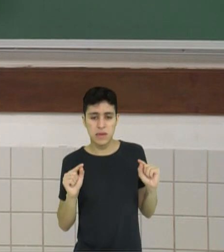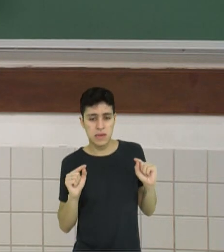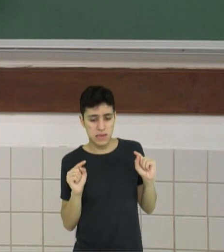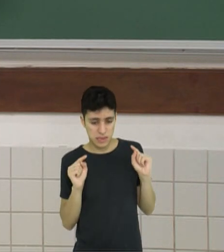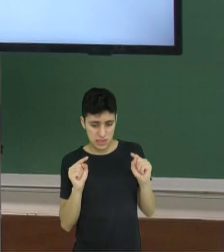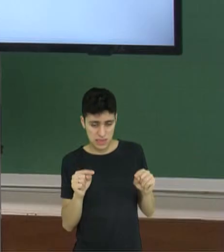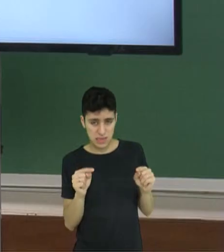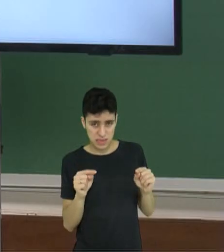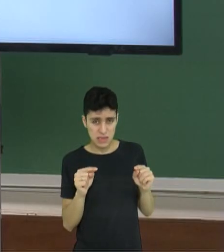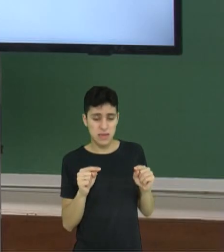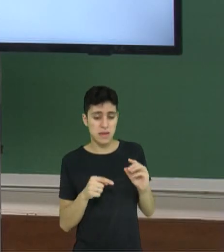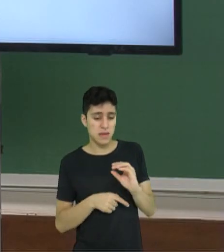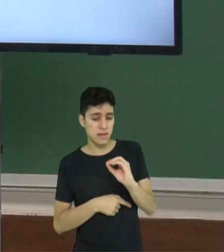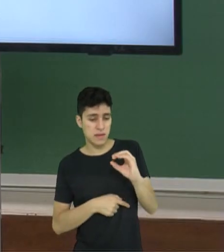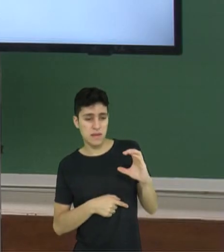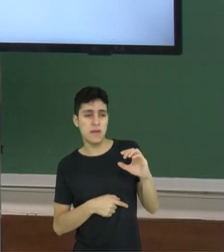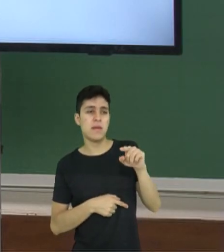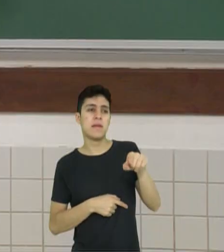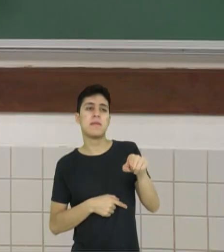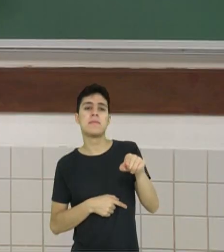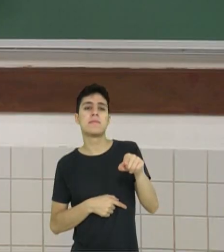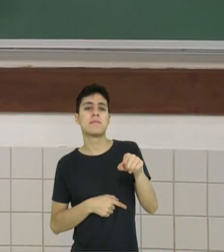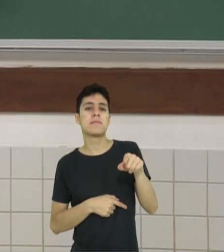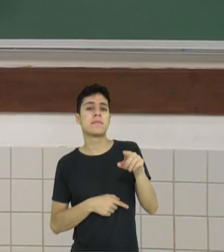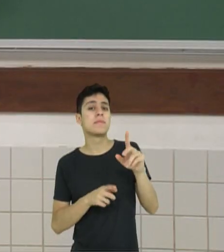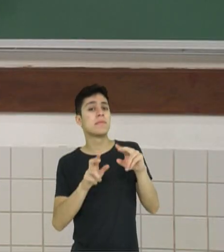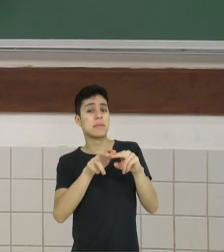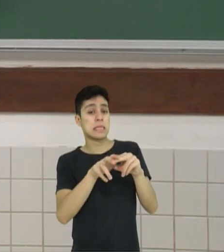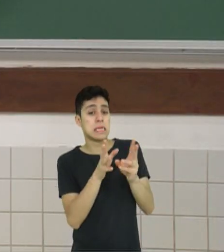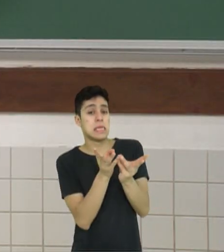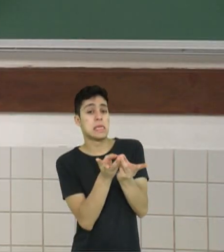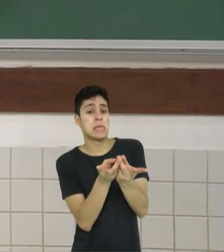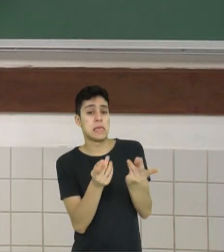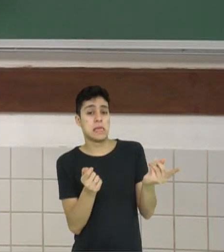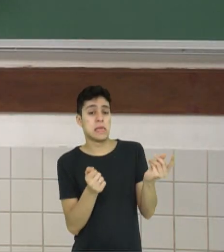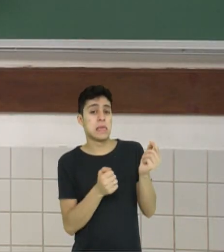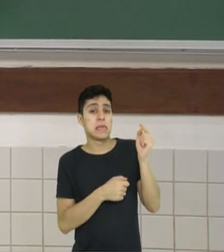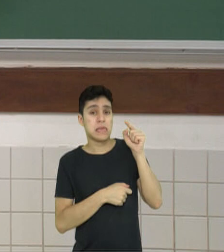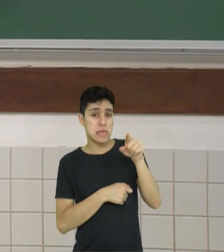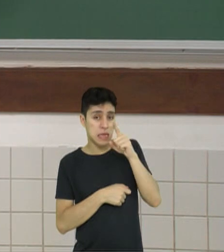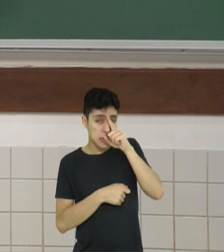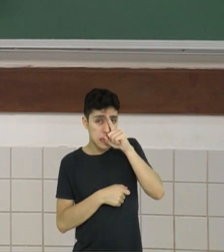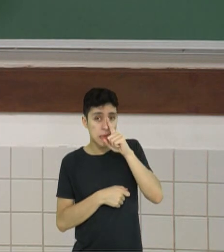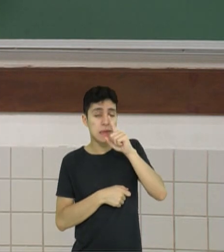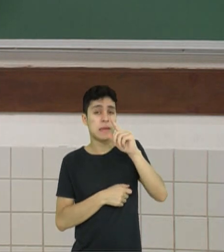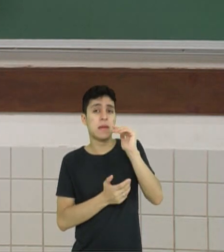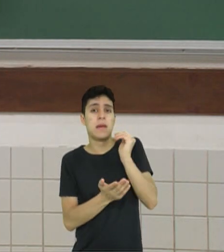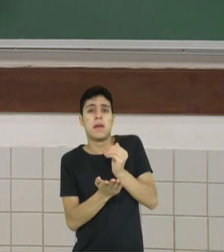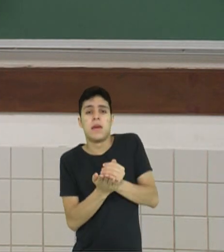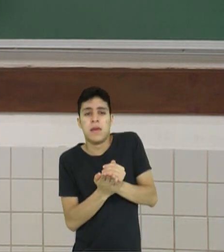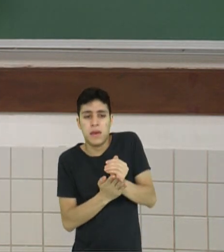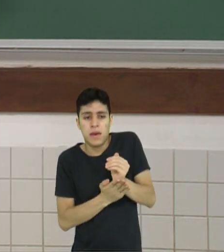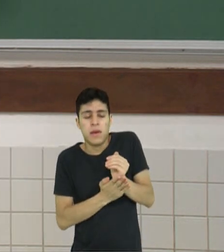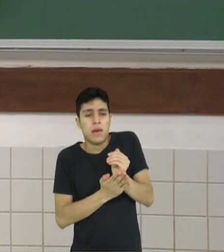Antártida na parte ocidental aí é o derretimento, né? O colapso dessa parte aí da Antártida, que pode